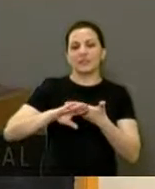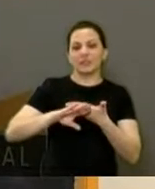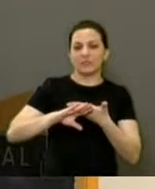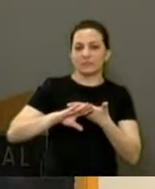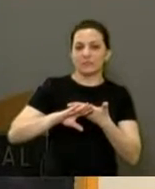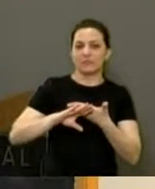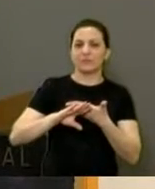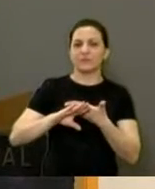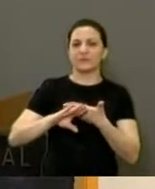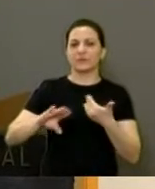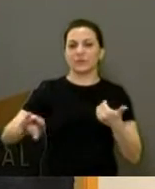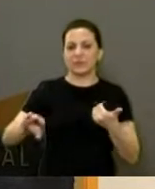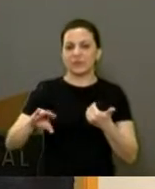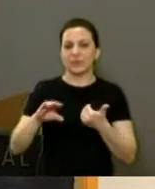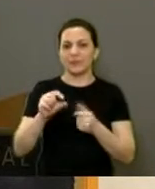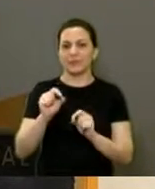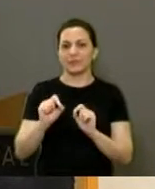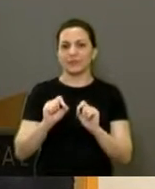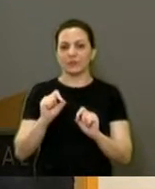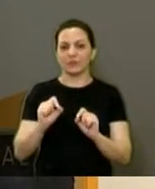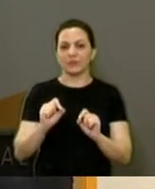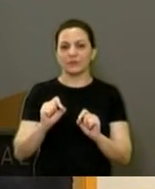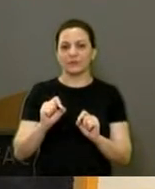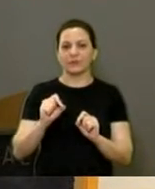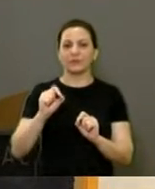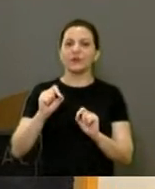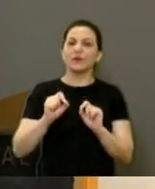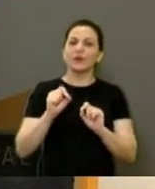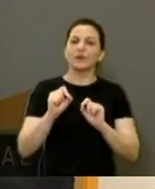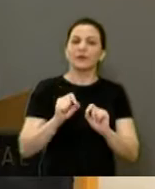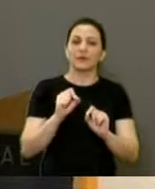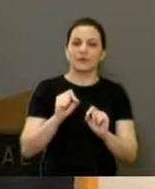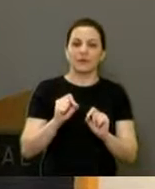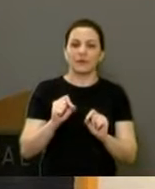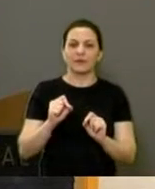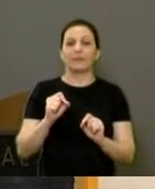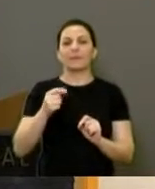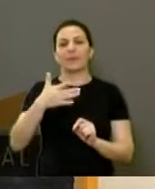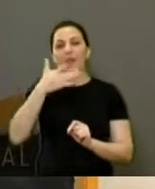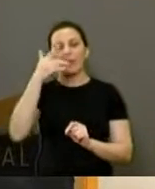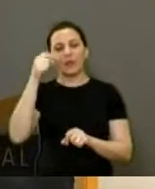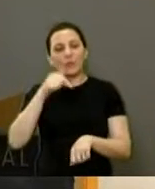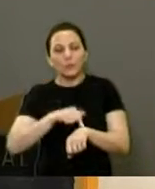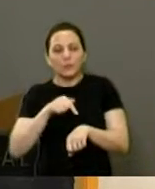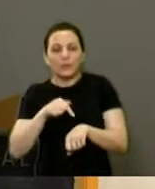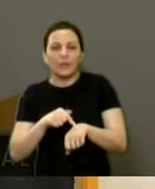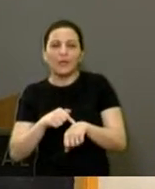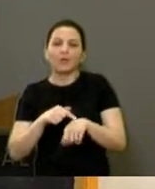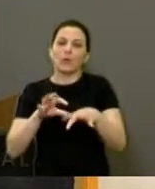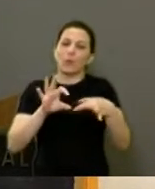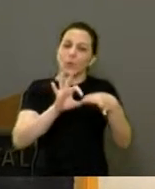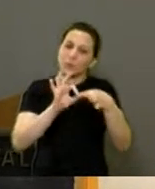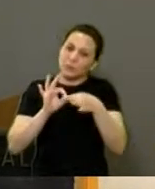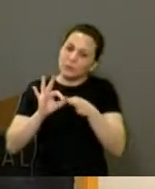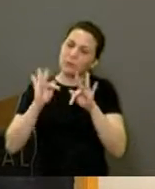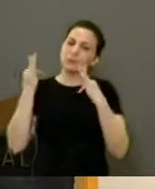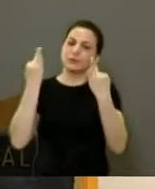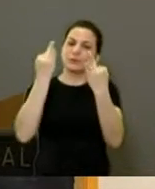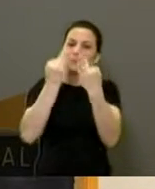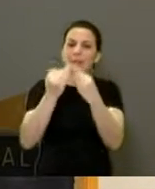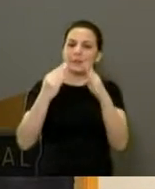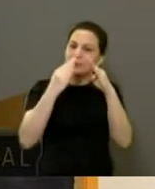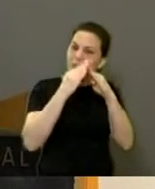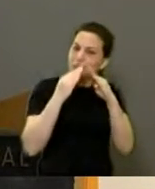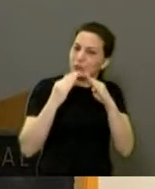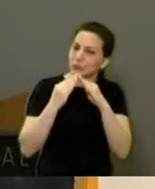E me causou surpresa de a comemoração, e ainda mais num tempo onde se fala em união de família, união de